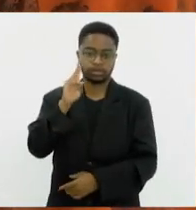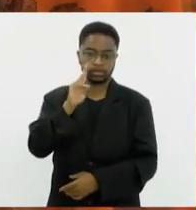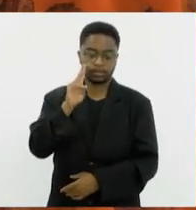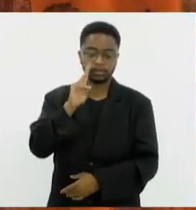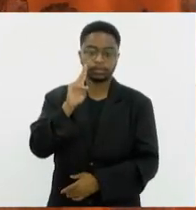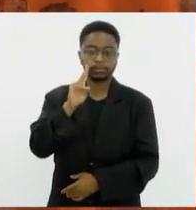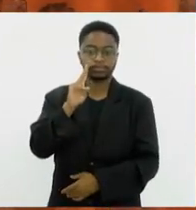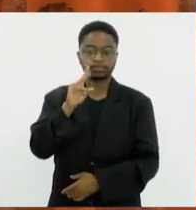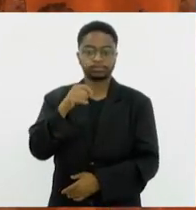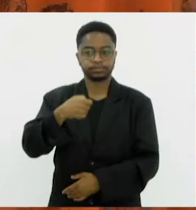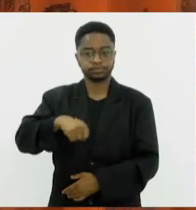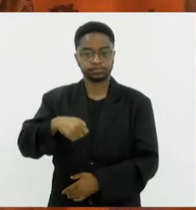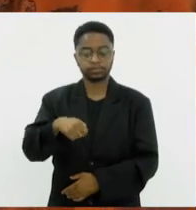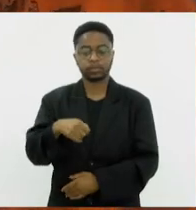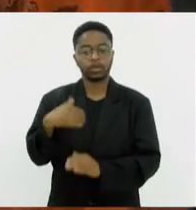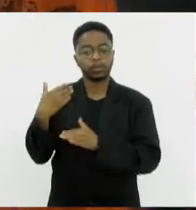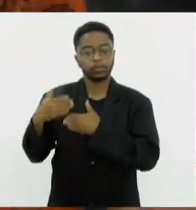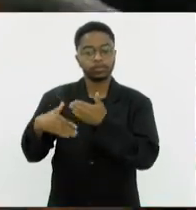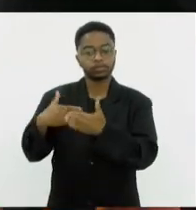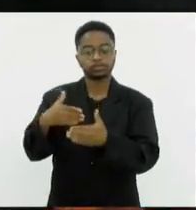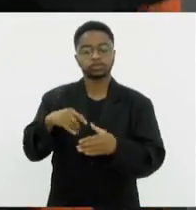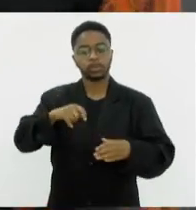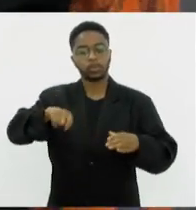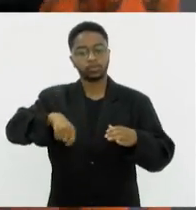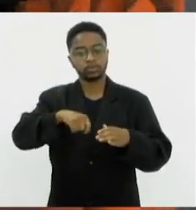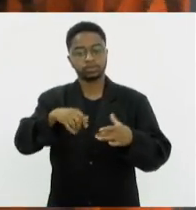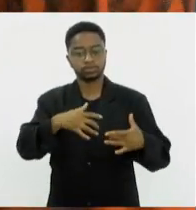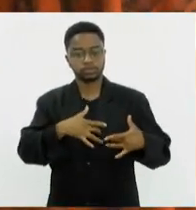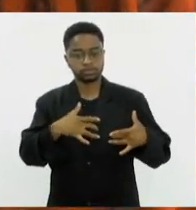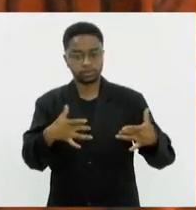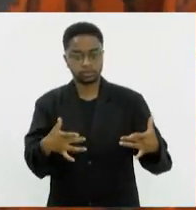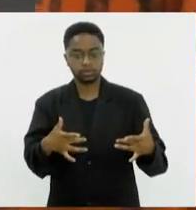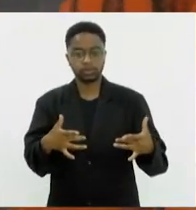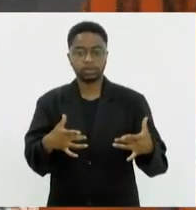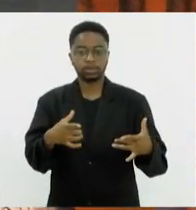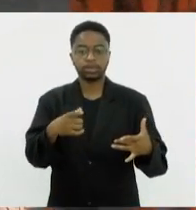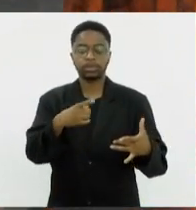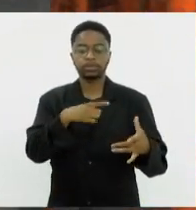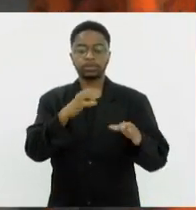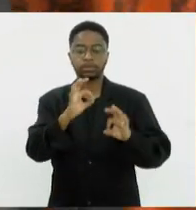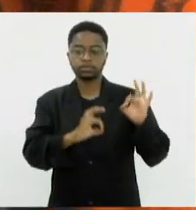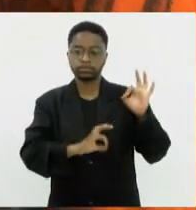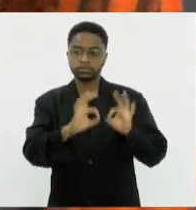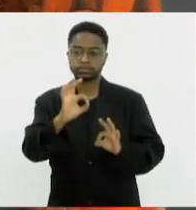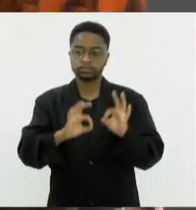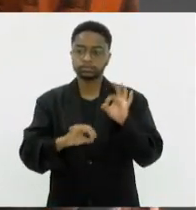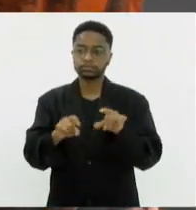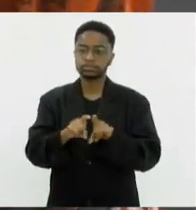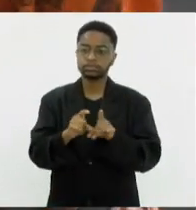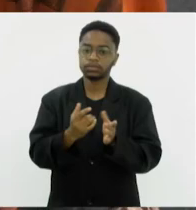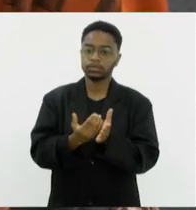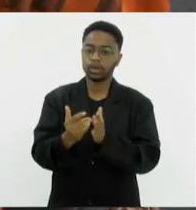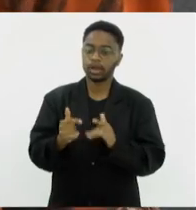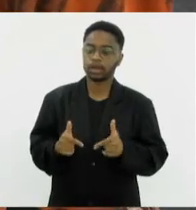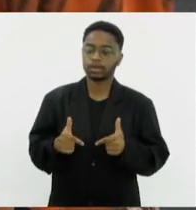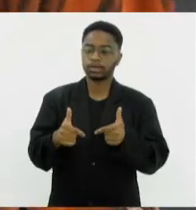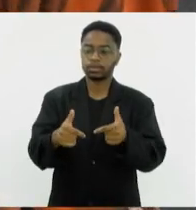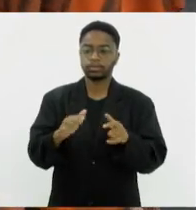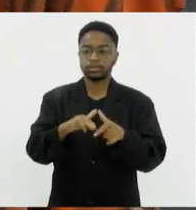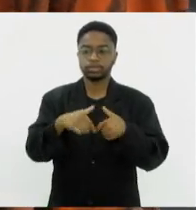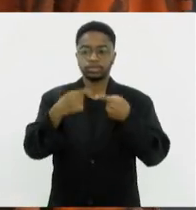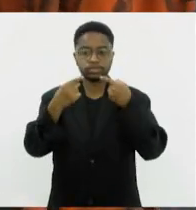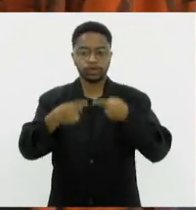o processo de cozinhas solidárias, eles ganham corpo e ganham voz diante de um